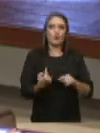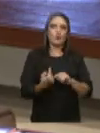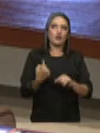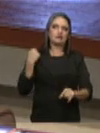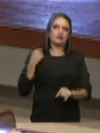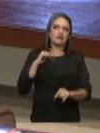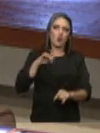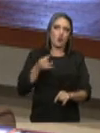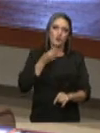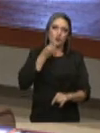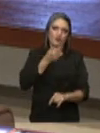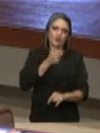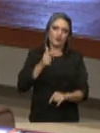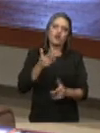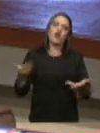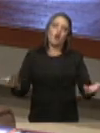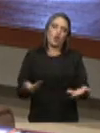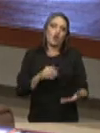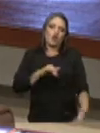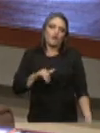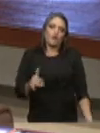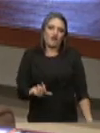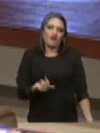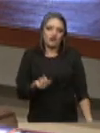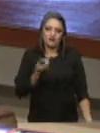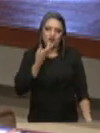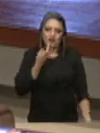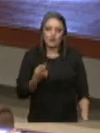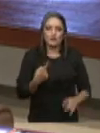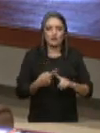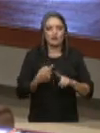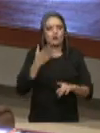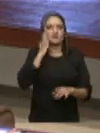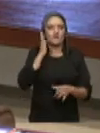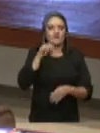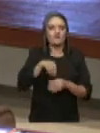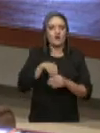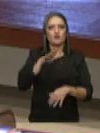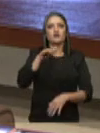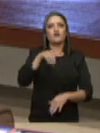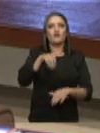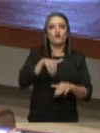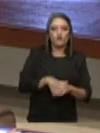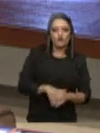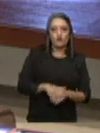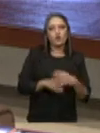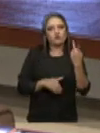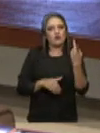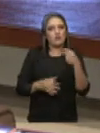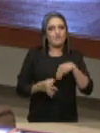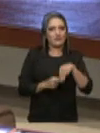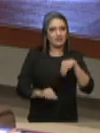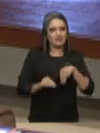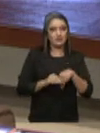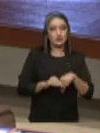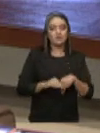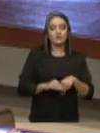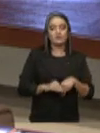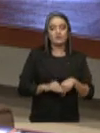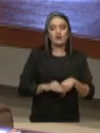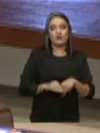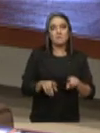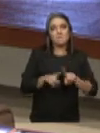oportunidade de agora, porque eu sei que ainda faltam os votos de alguns colegas e que poderão eventualmente